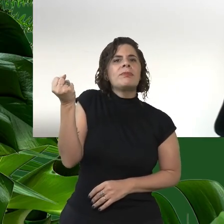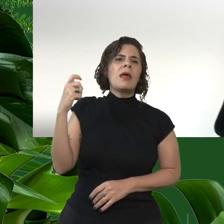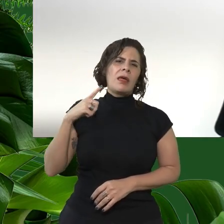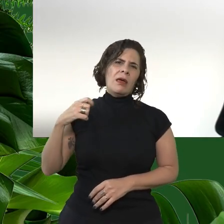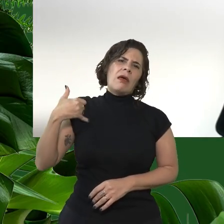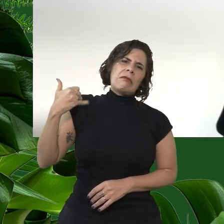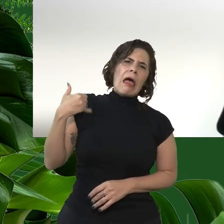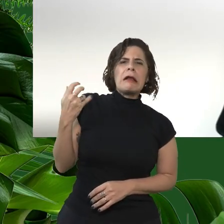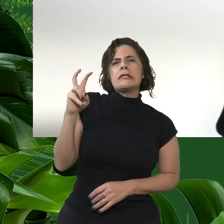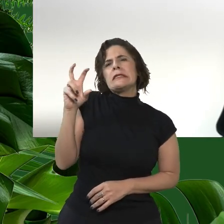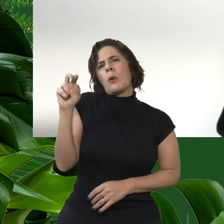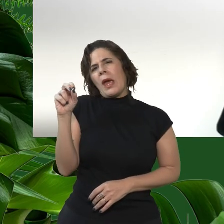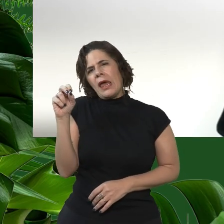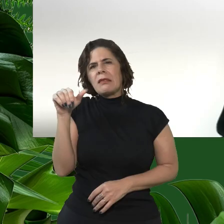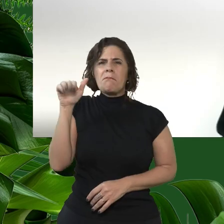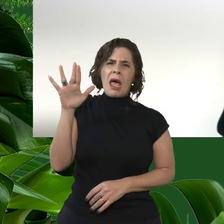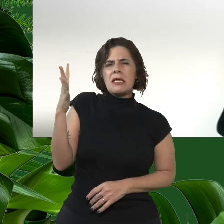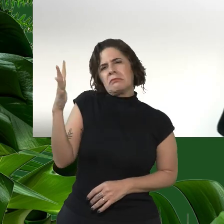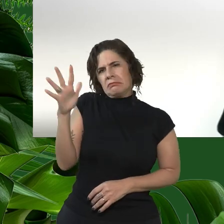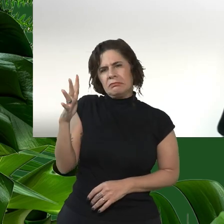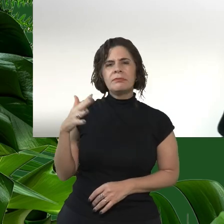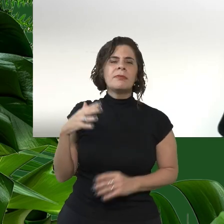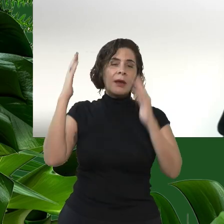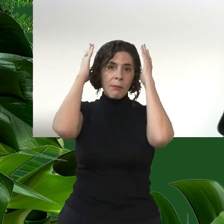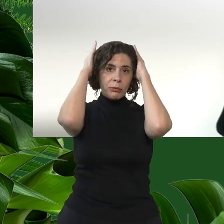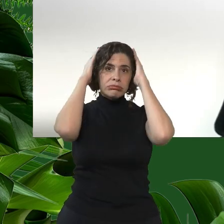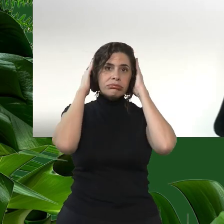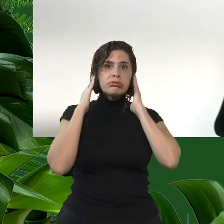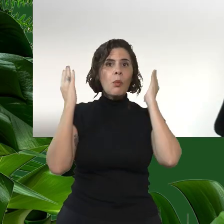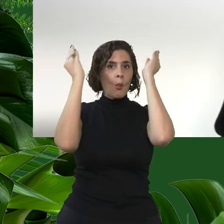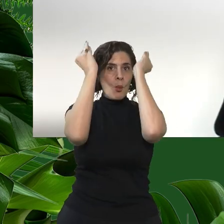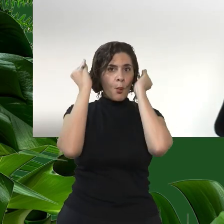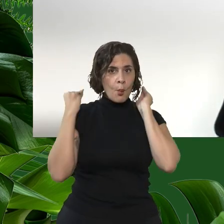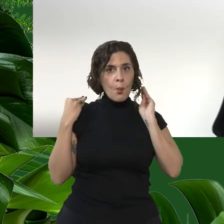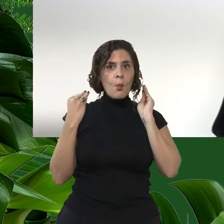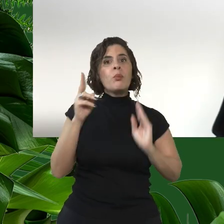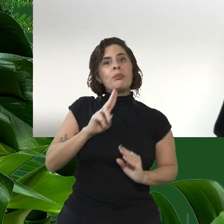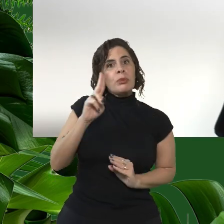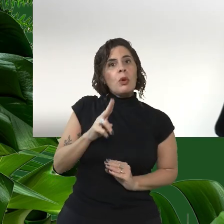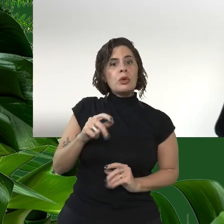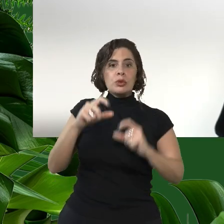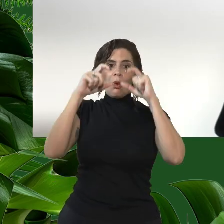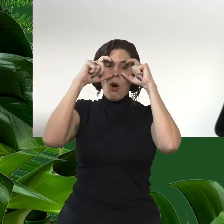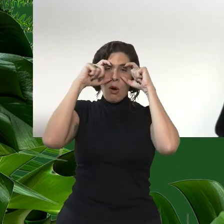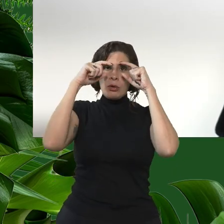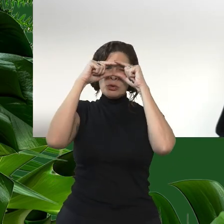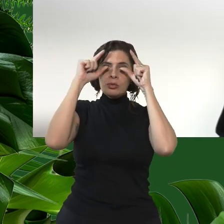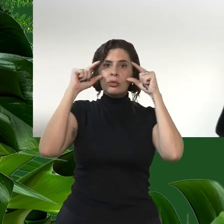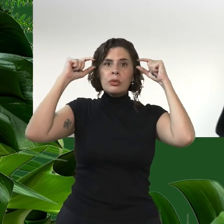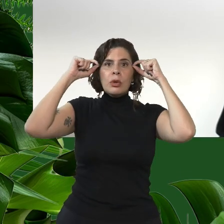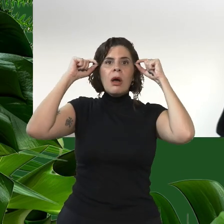de 50 anos, cabelo castanho, comprido, liso, uso óculos com armação dourada